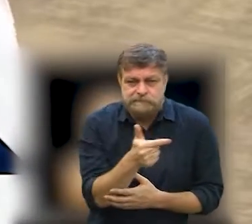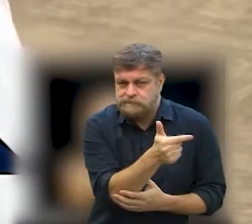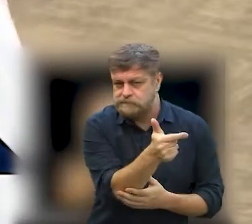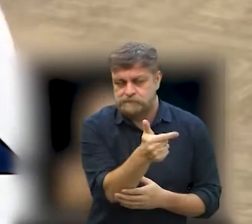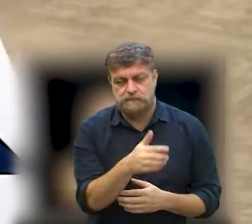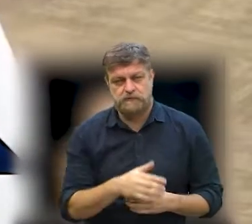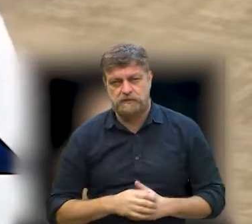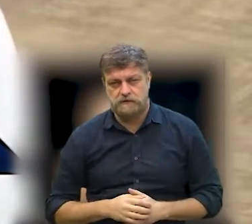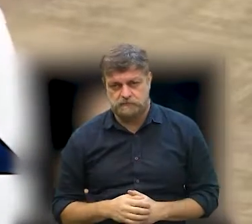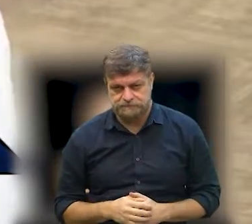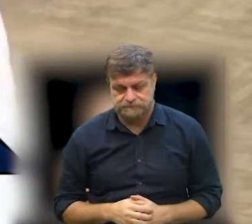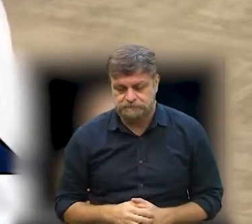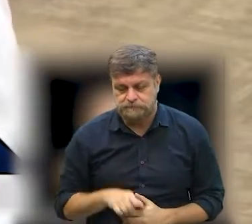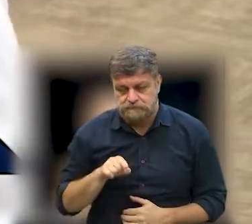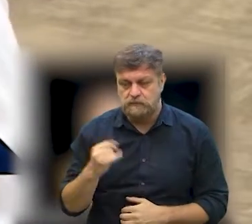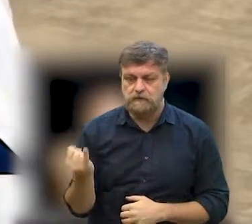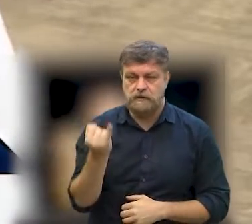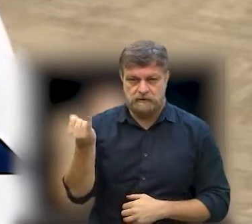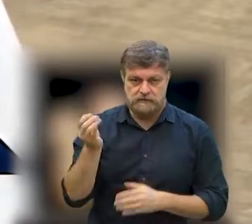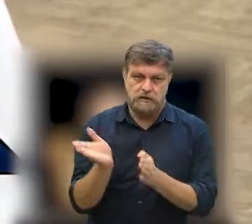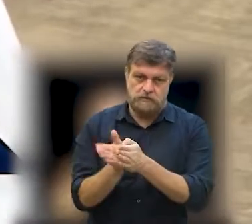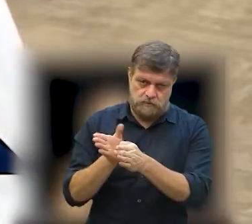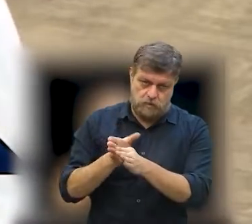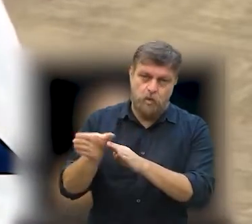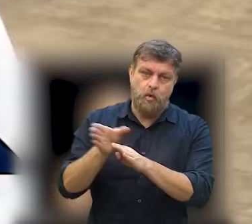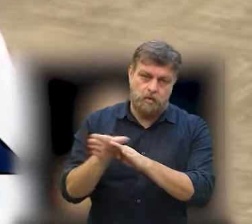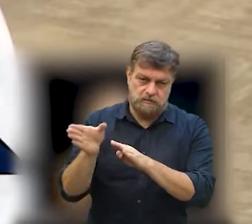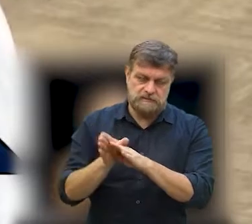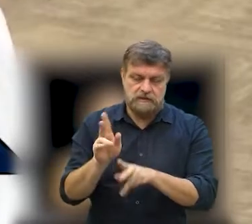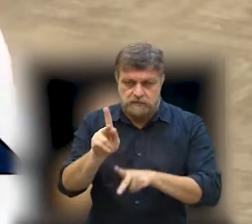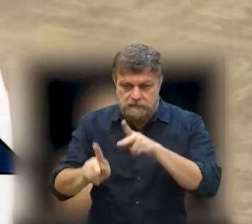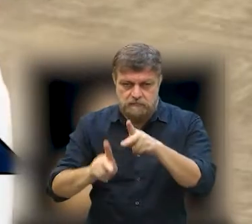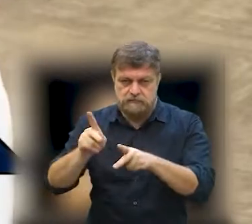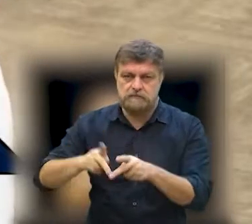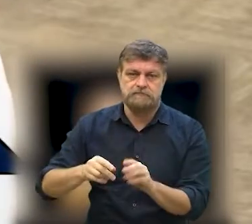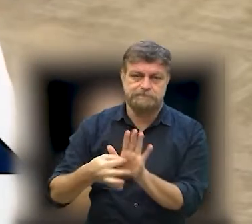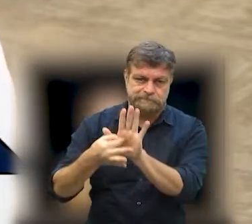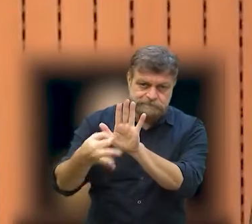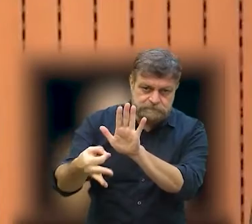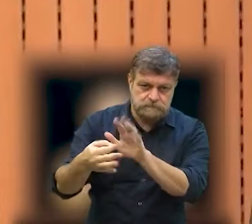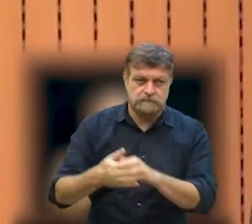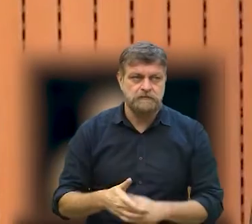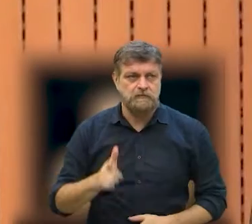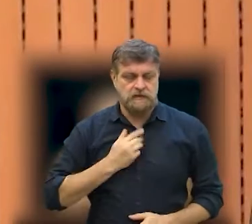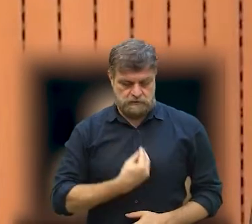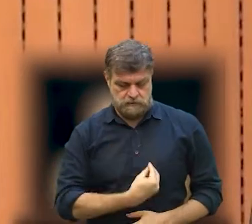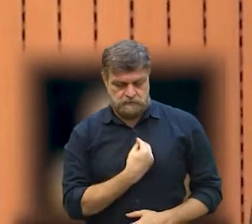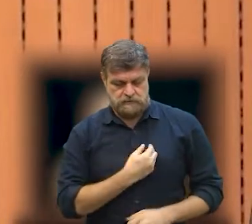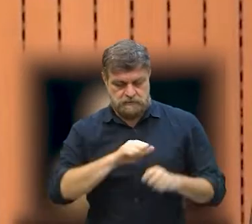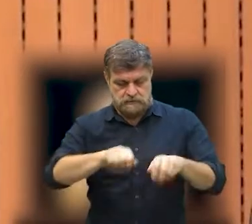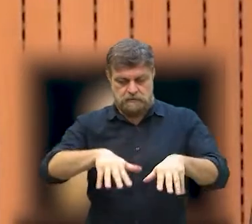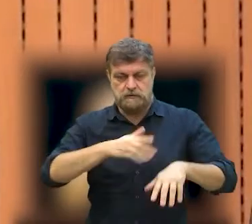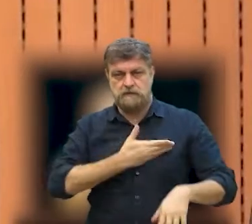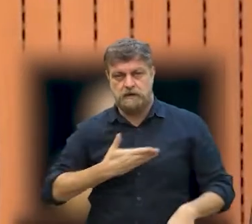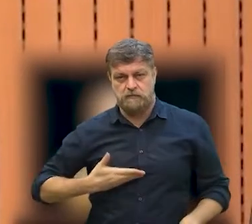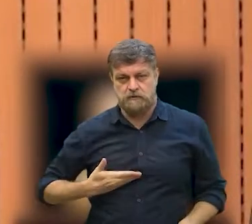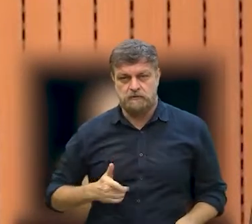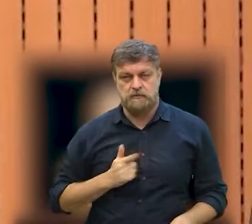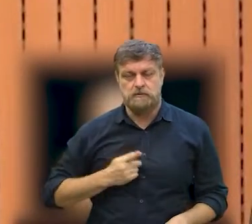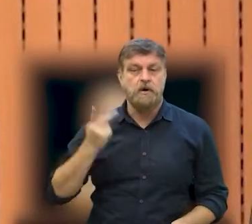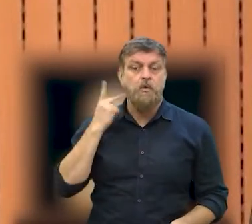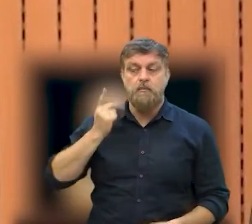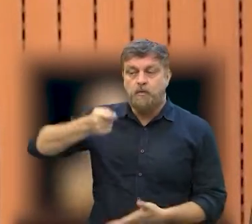uma finalidade tão importante, quanto a exercida pelos conselhos locais. Esteve presente na audiência pública